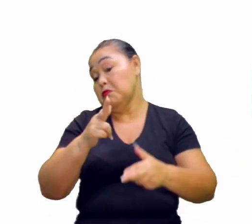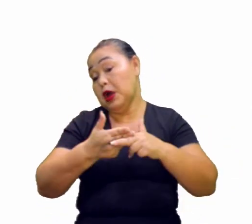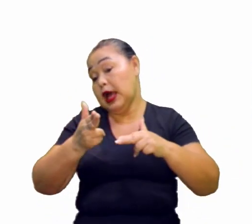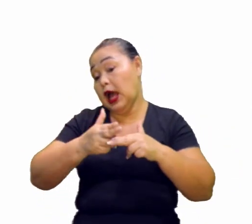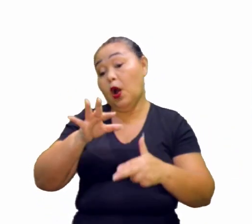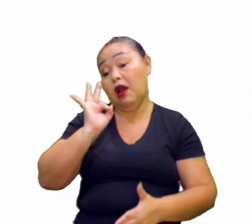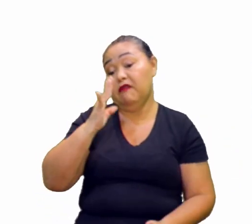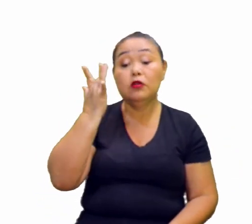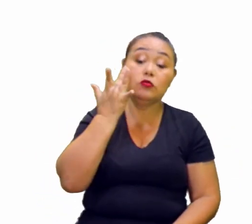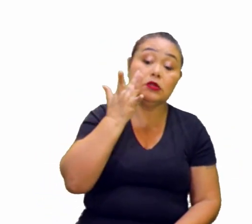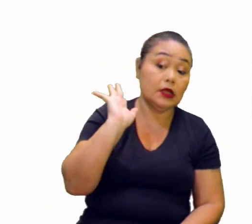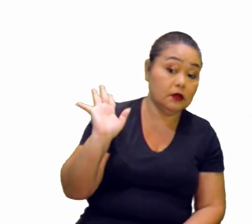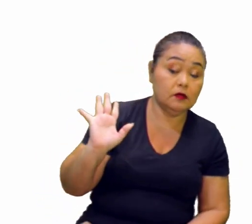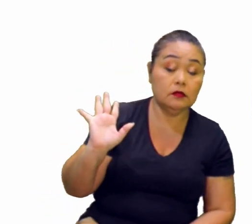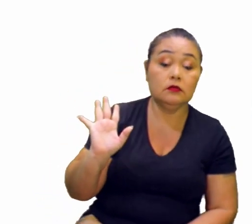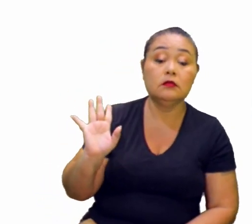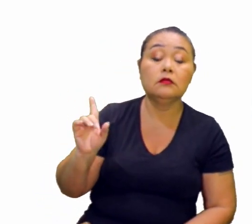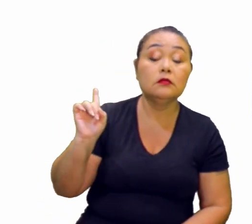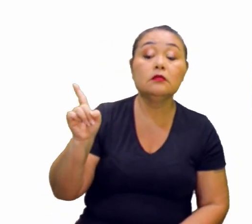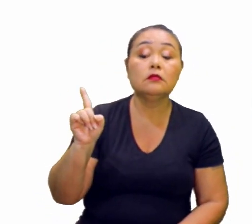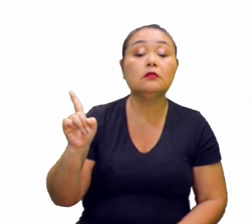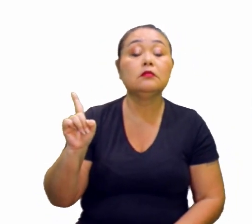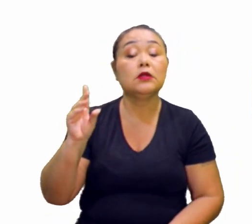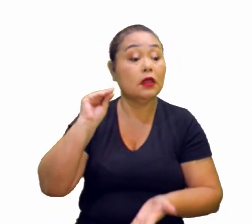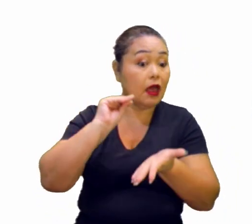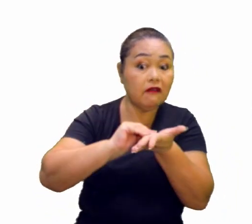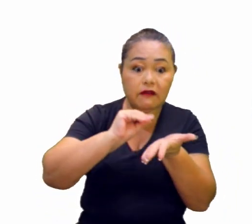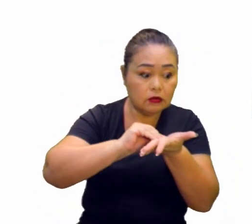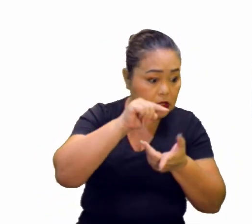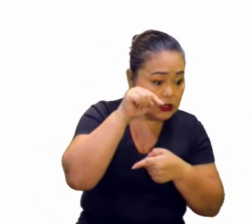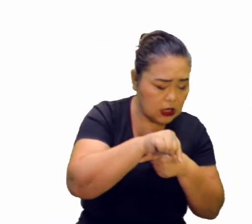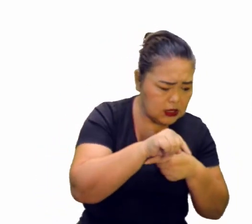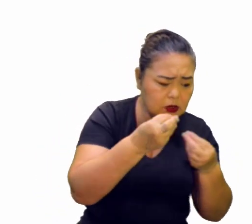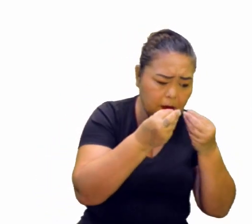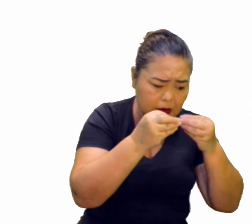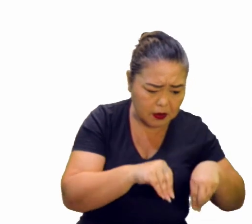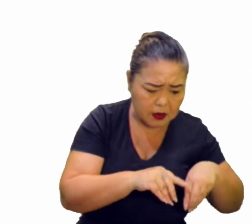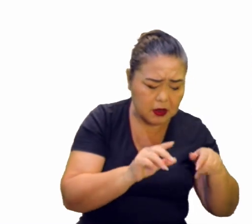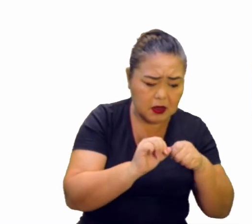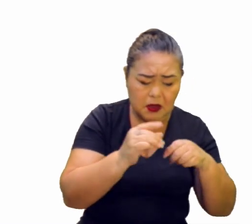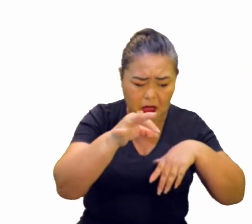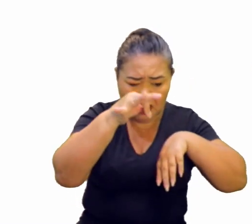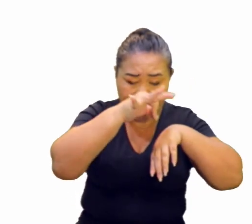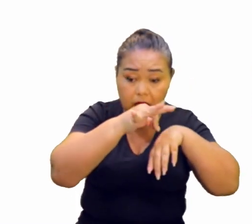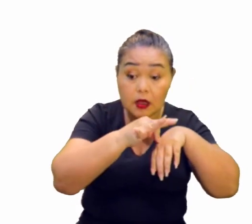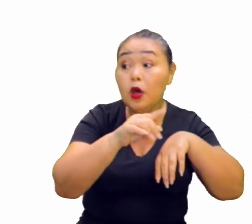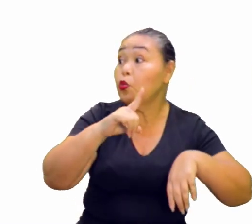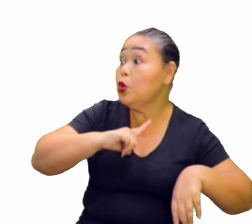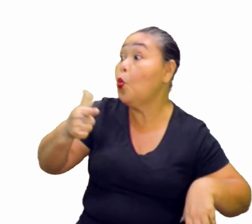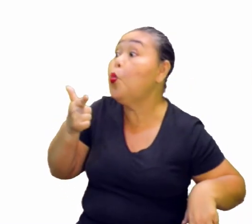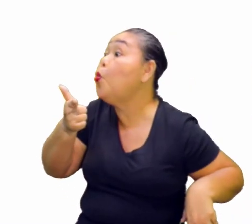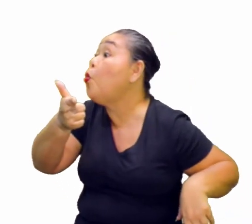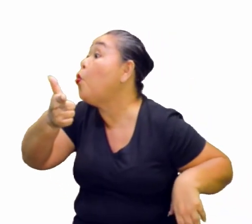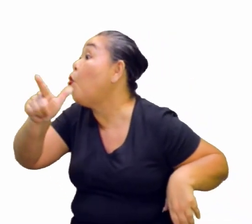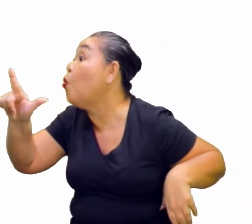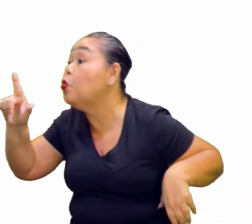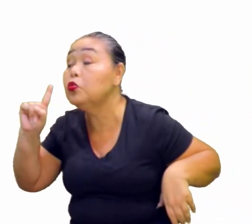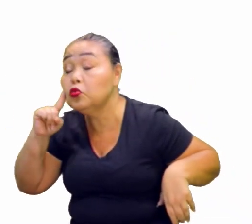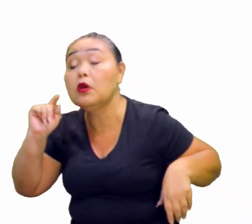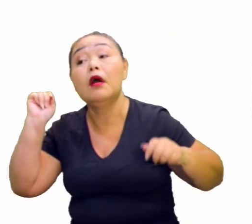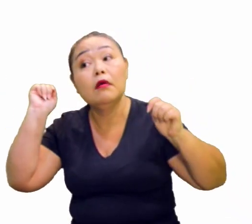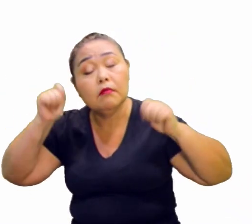sei. Mas, na ausência dele, uma danificação, uma praga, uma coisa, eu tenho outros meios